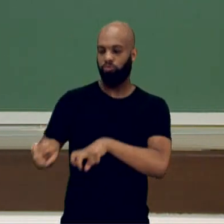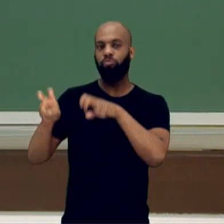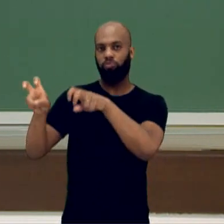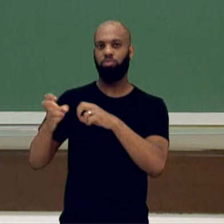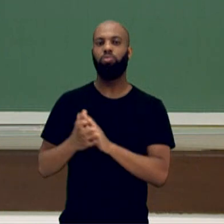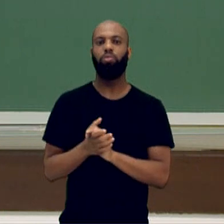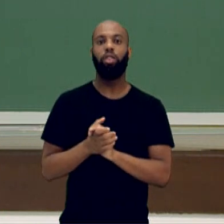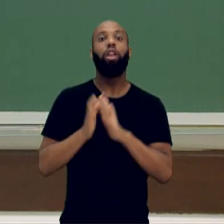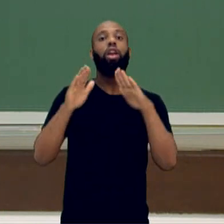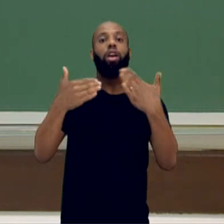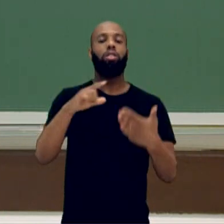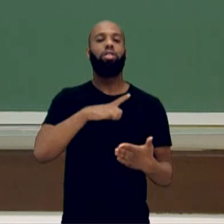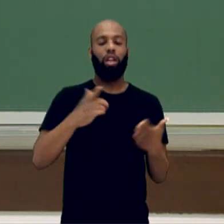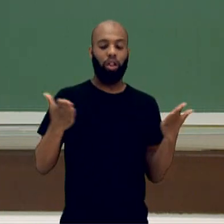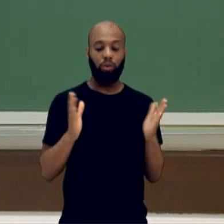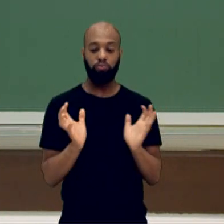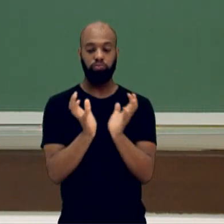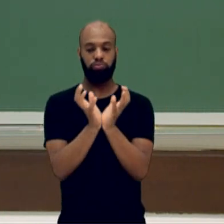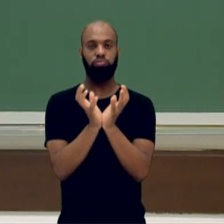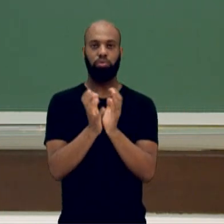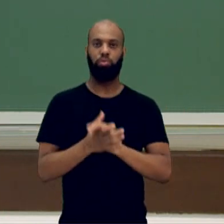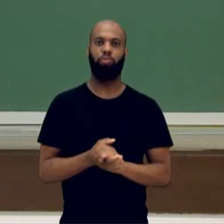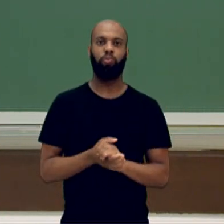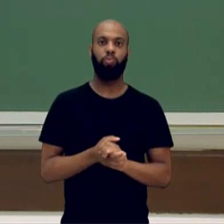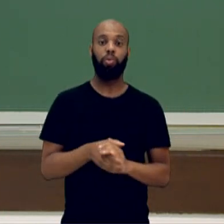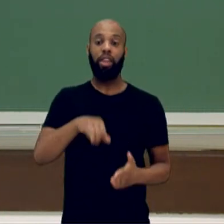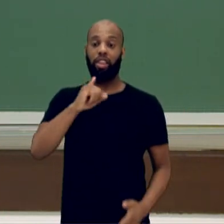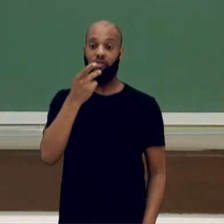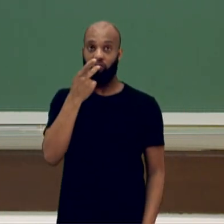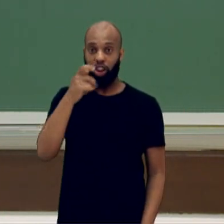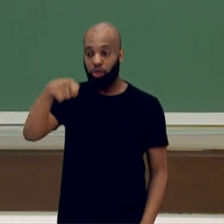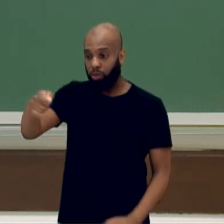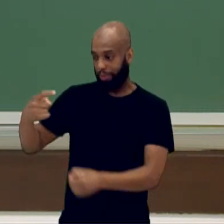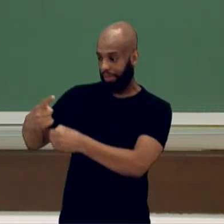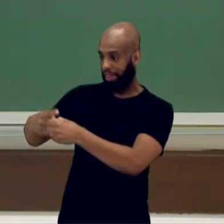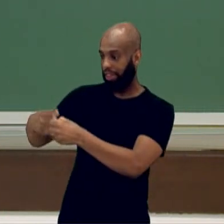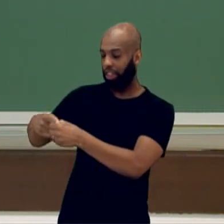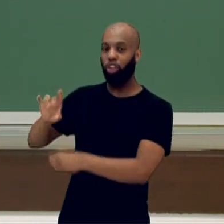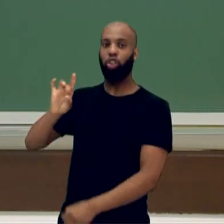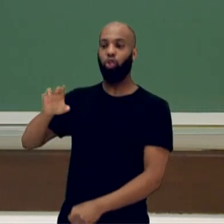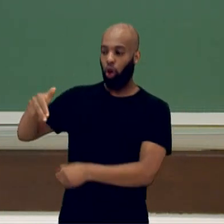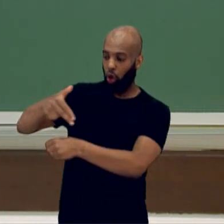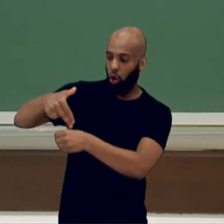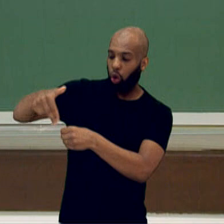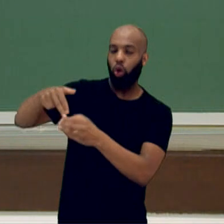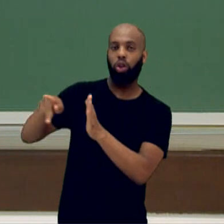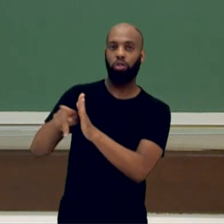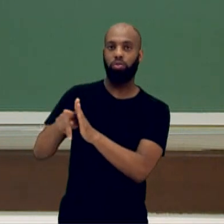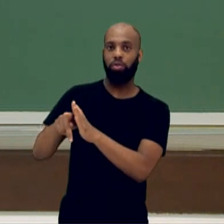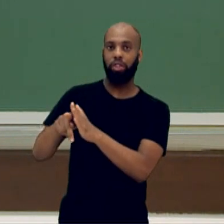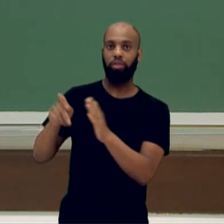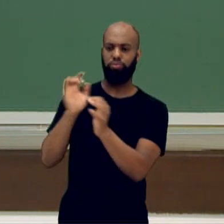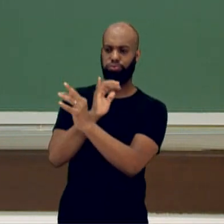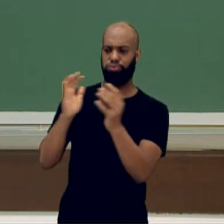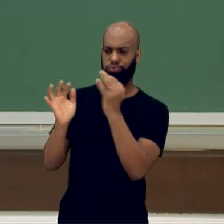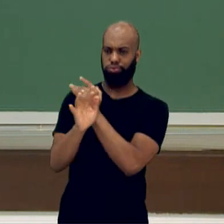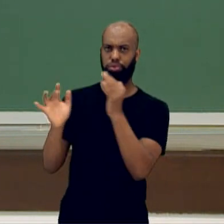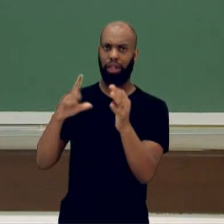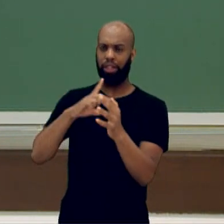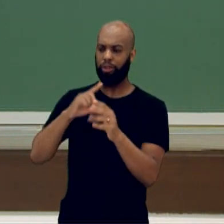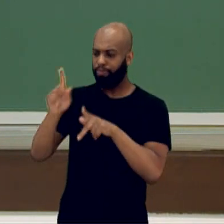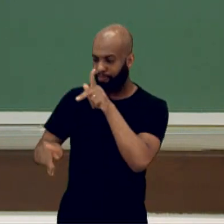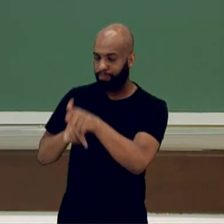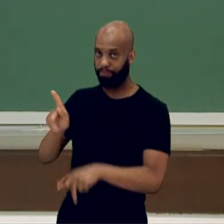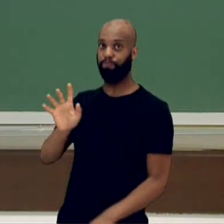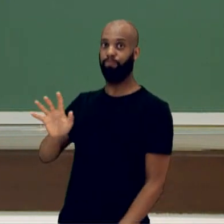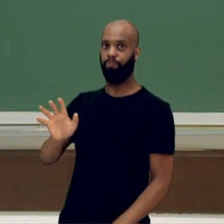Então nós temos esse conjunto. Quando eu falo de cidade, é só o núcleo urbano, é onde está concentrada a